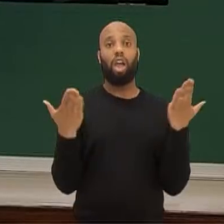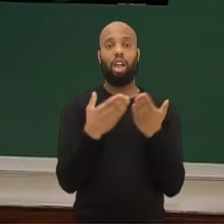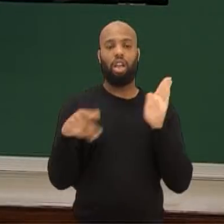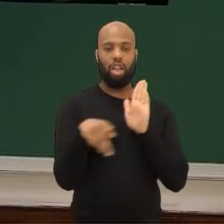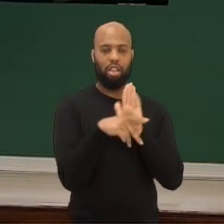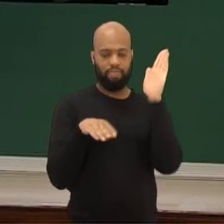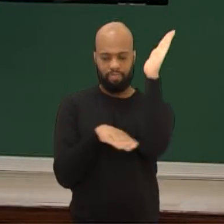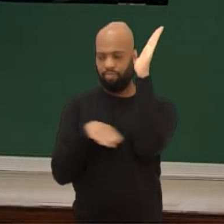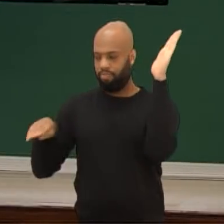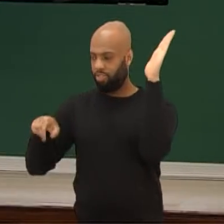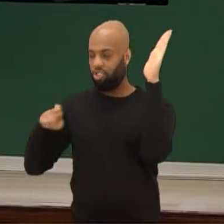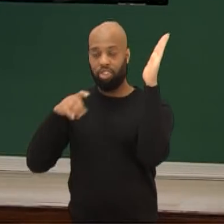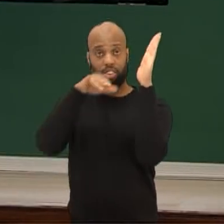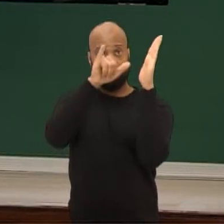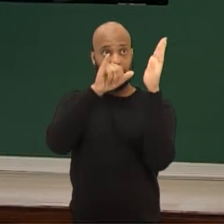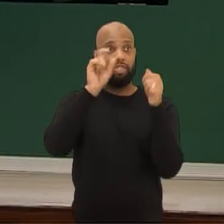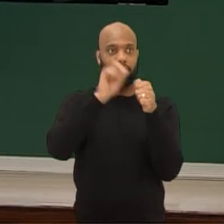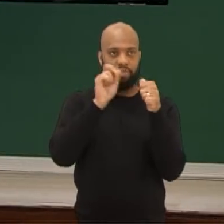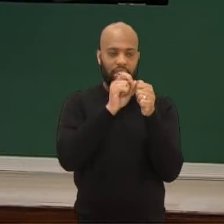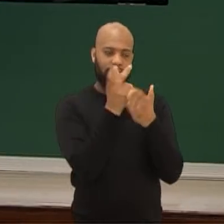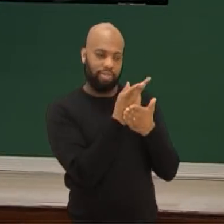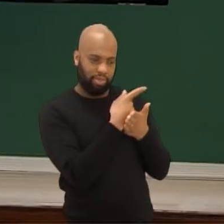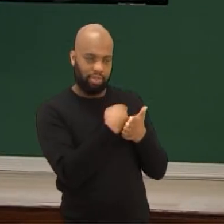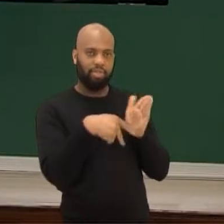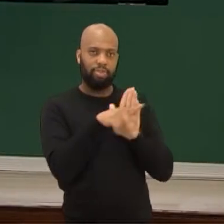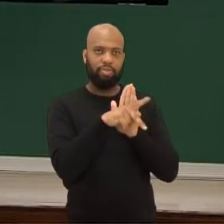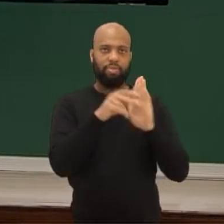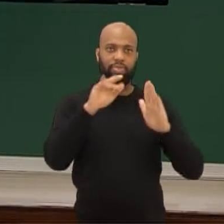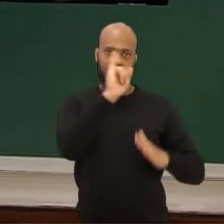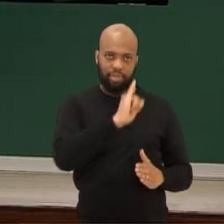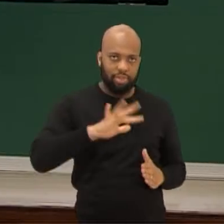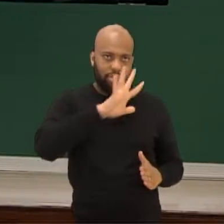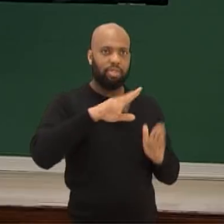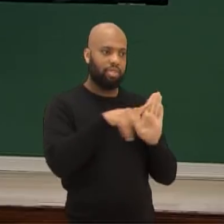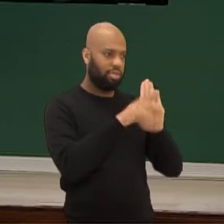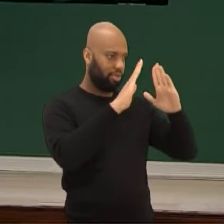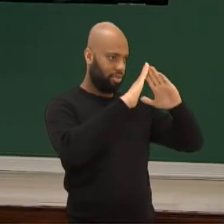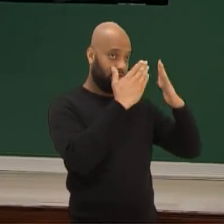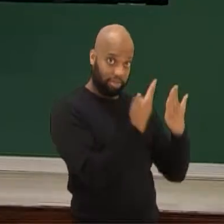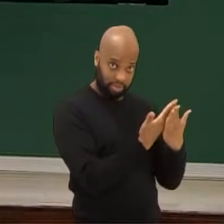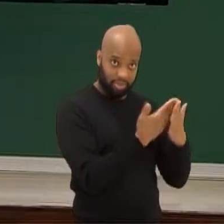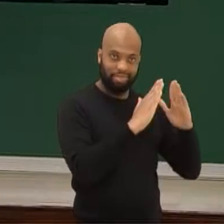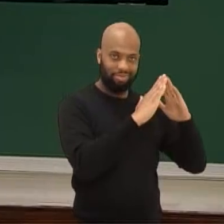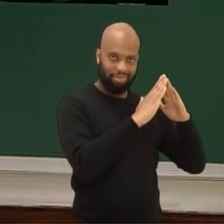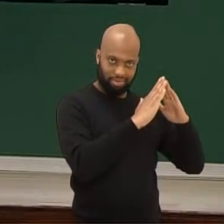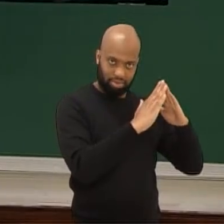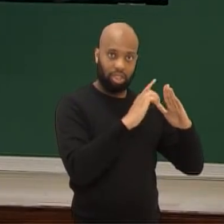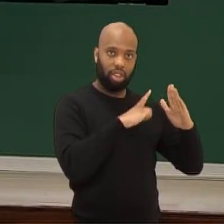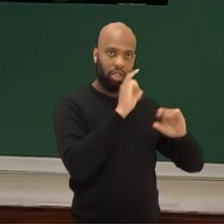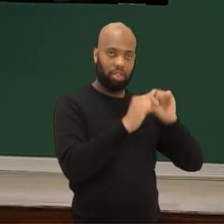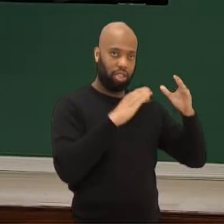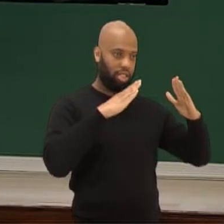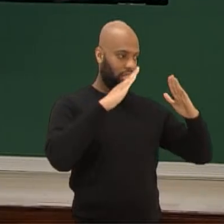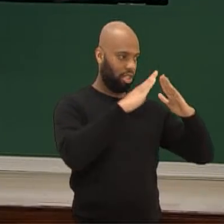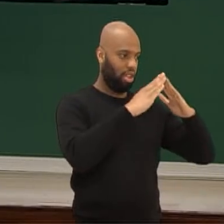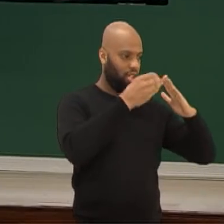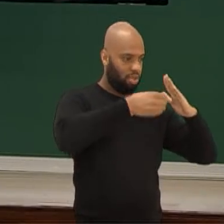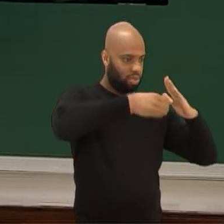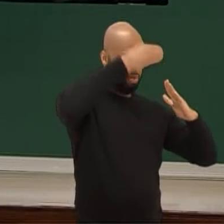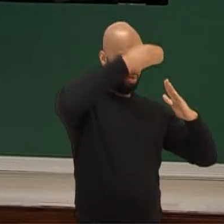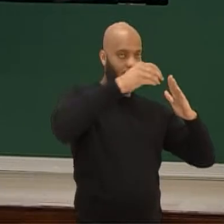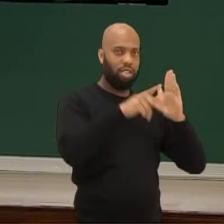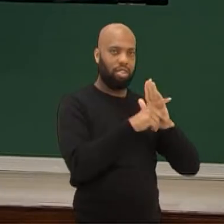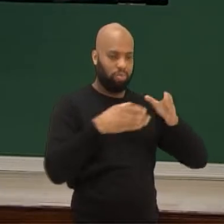plano cartesiano, você fez o desenho da figura de uma casa. Essa casa tem a chaminé aqui também,